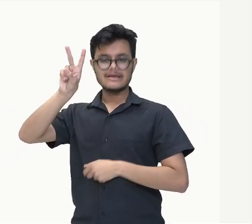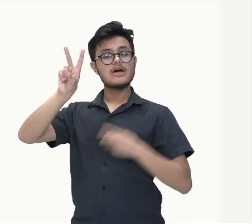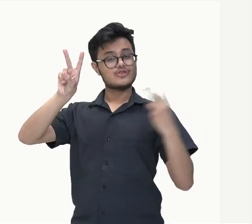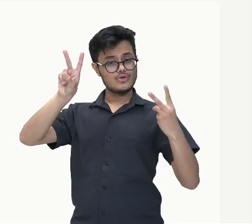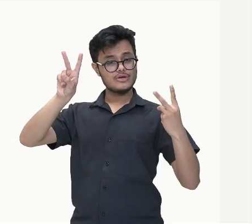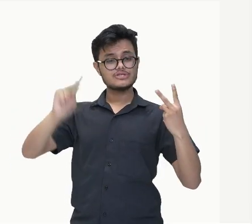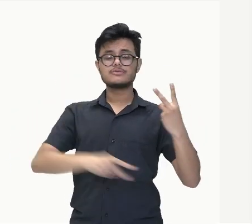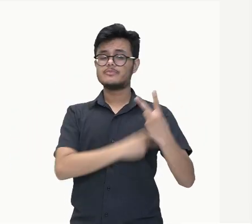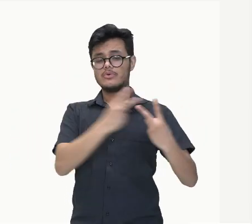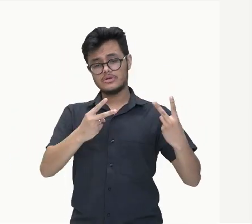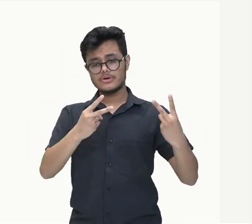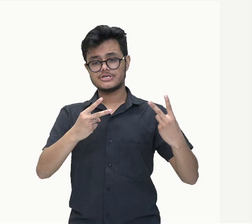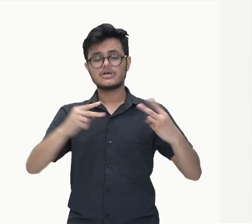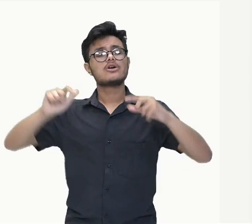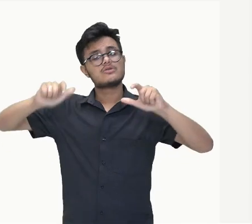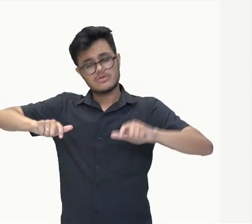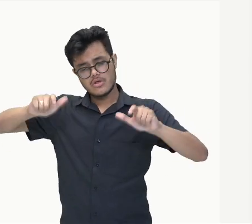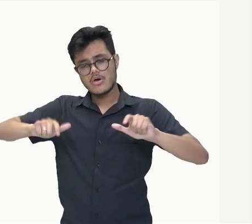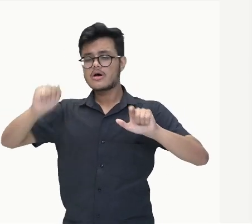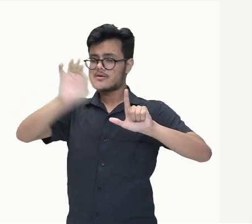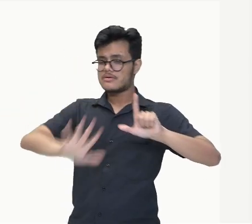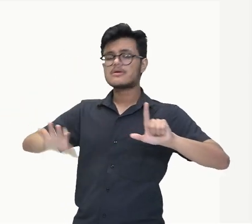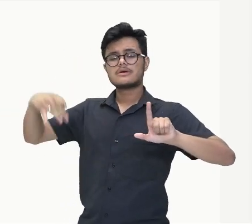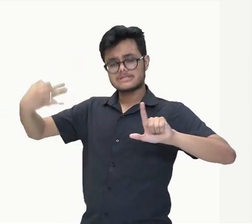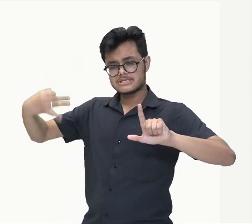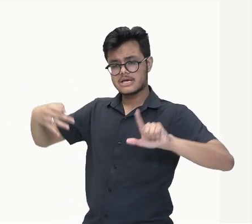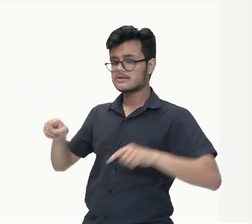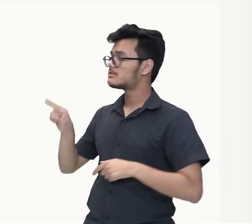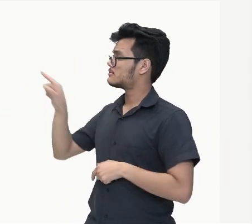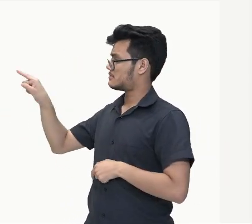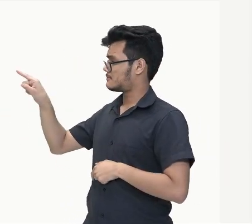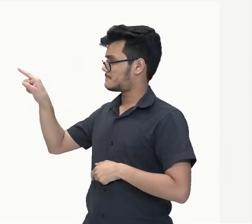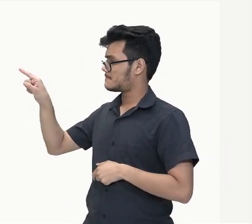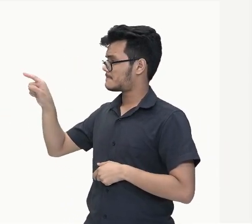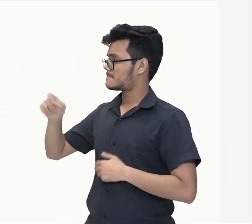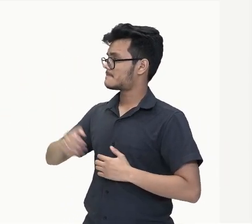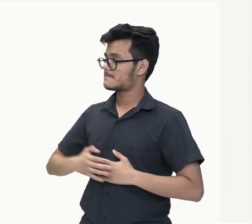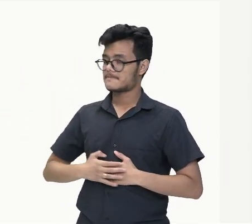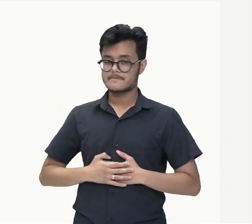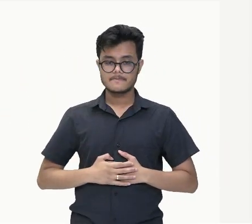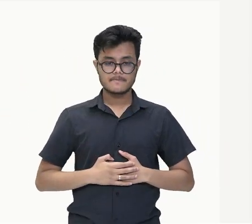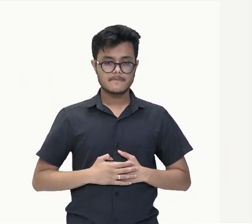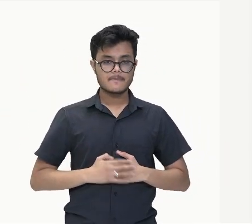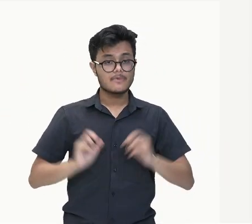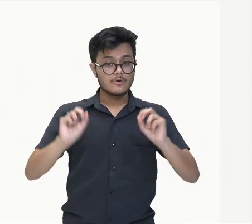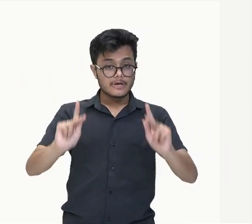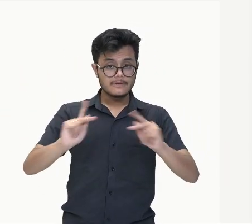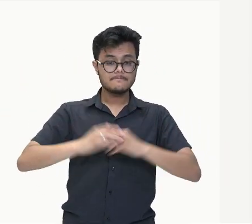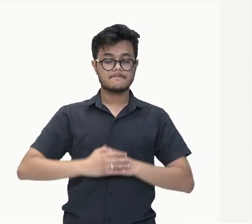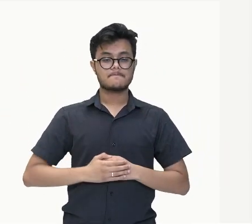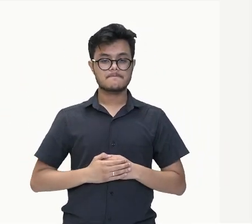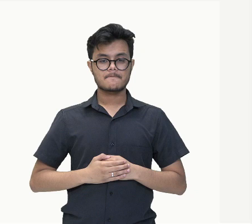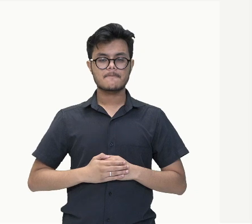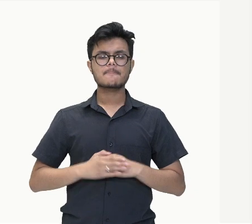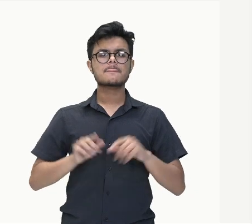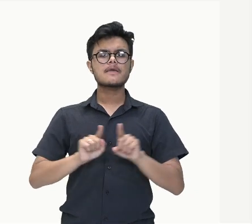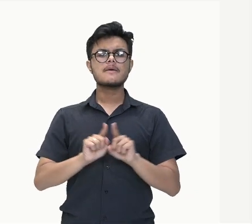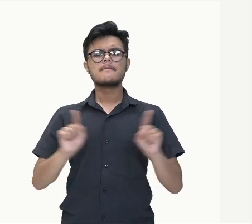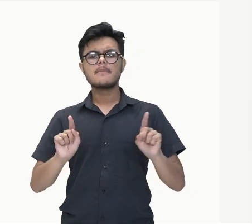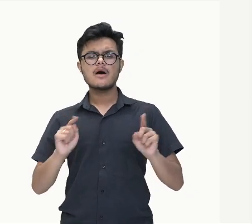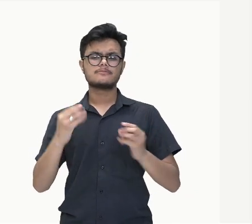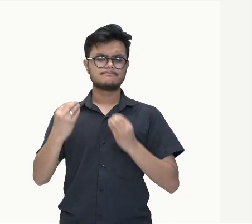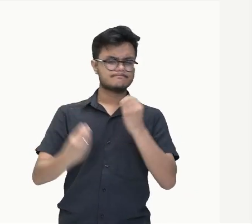está localizado ali em x2 e y2, ok? Mas como é que nós fazemos